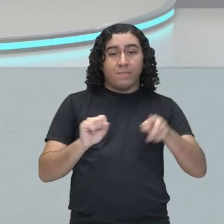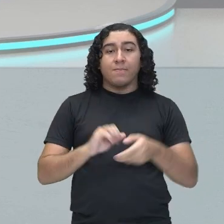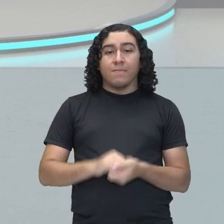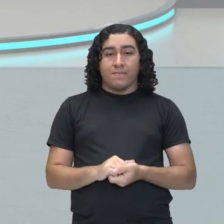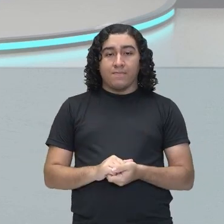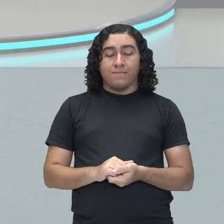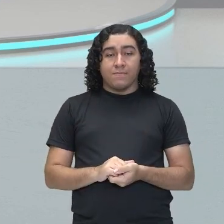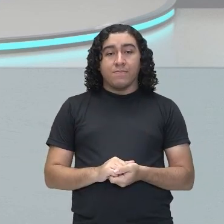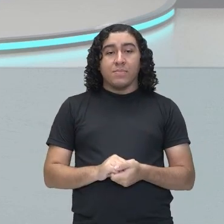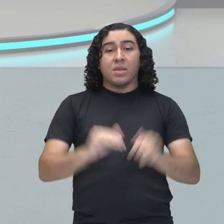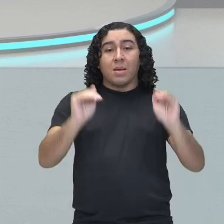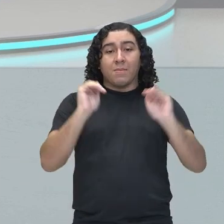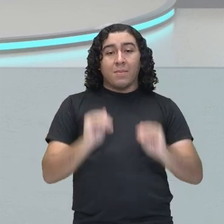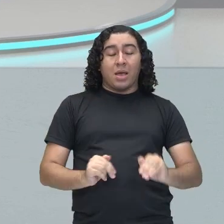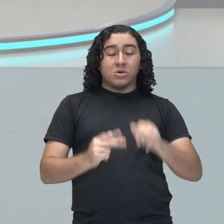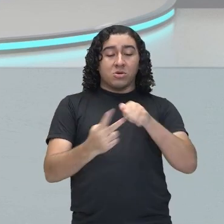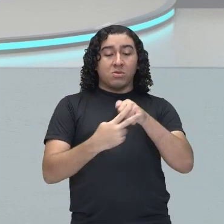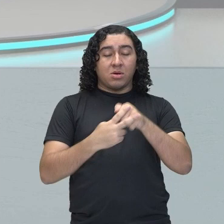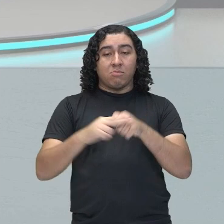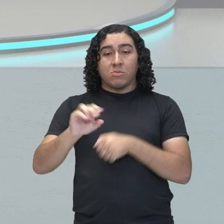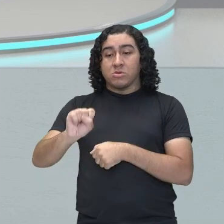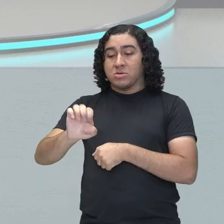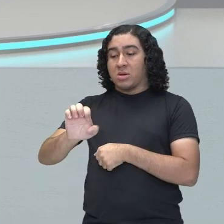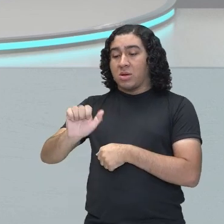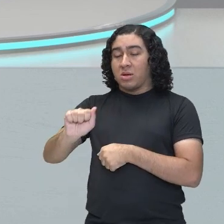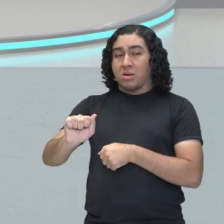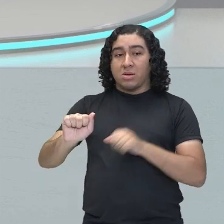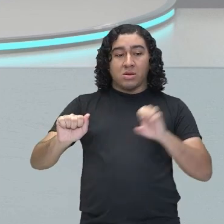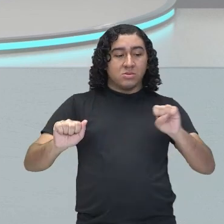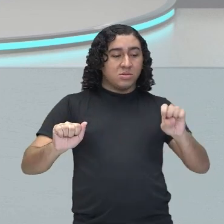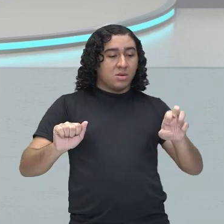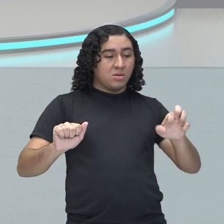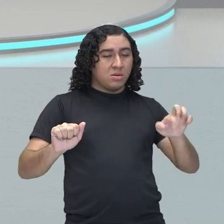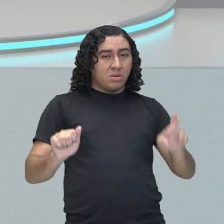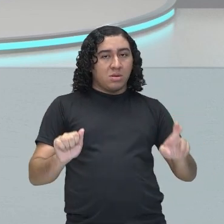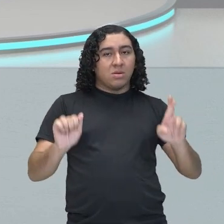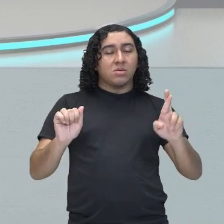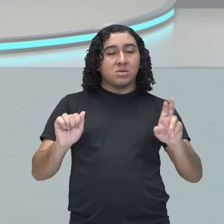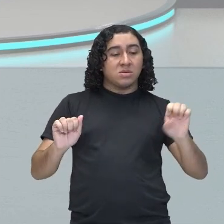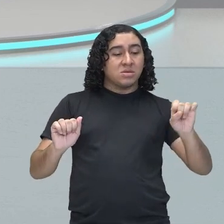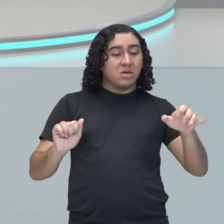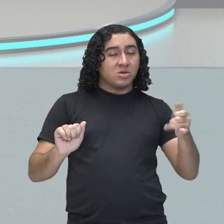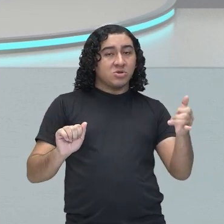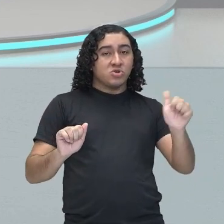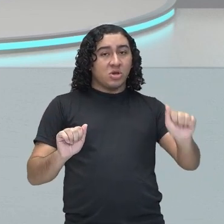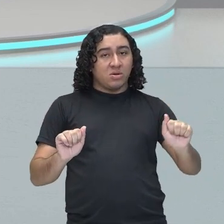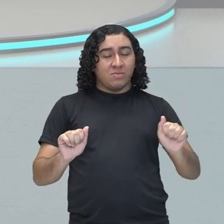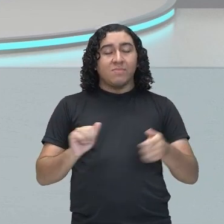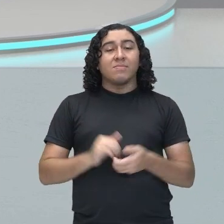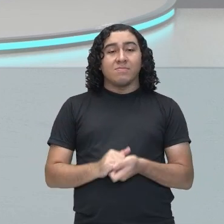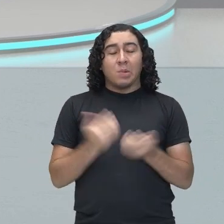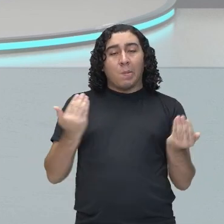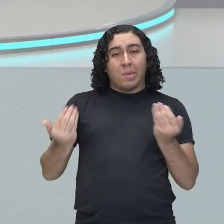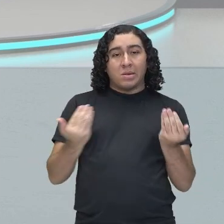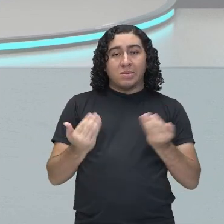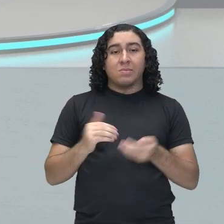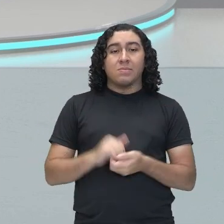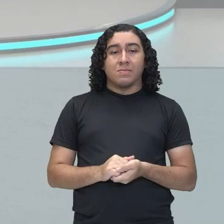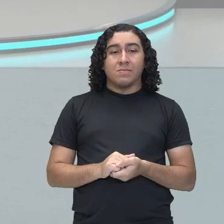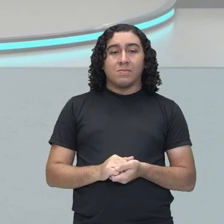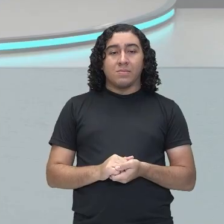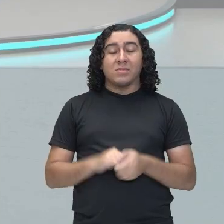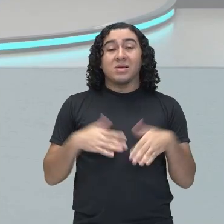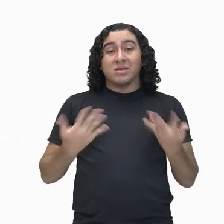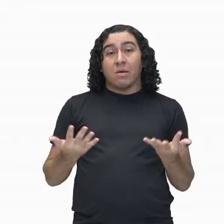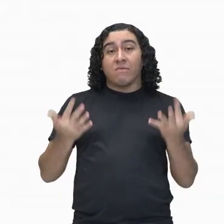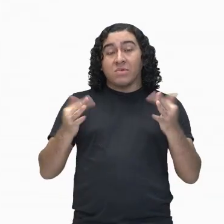recomend importante que sea honesto em todo momento no português seria seja no espanhol Sea e vamos